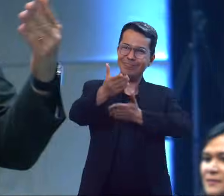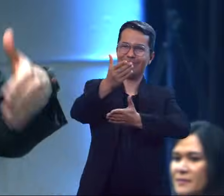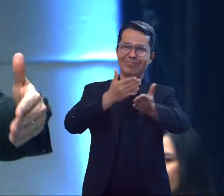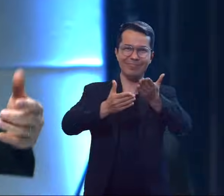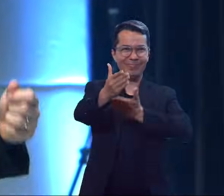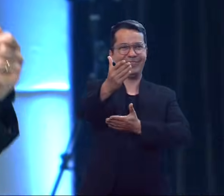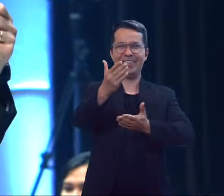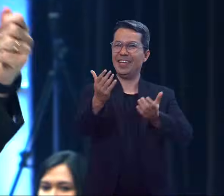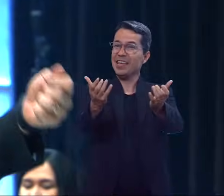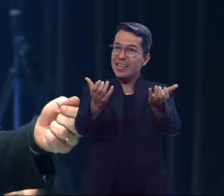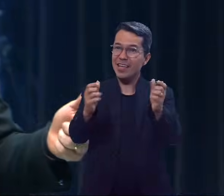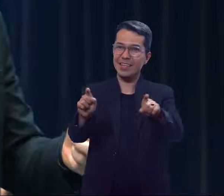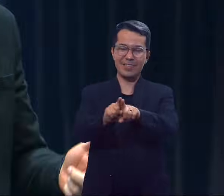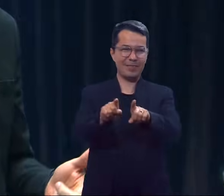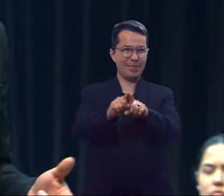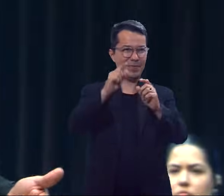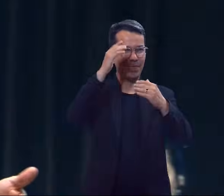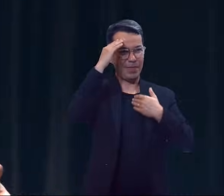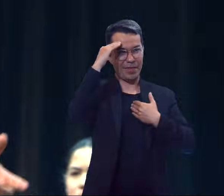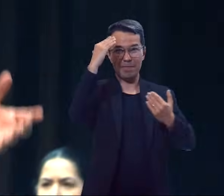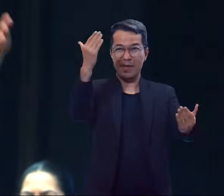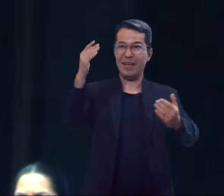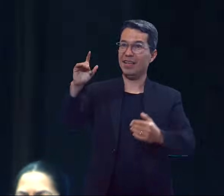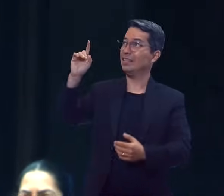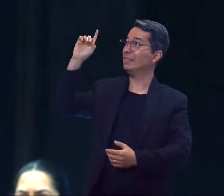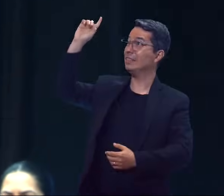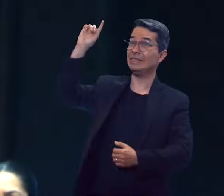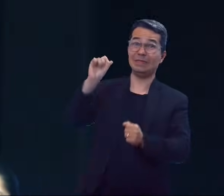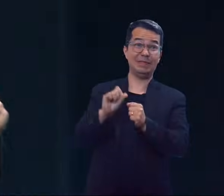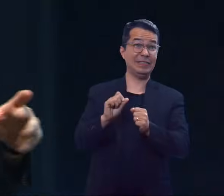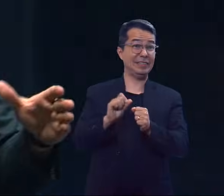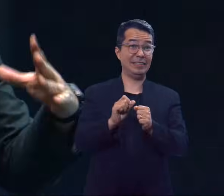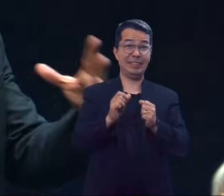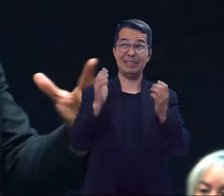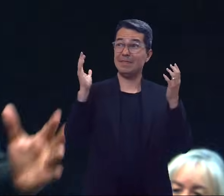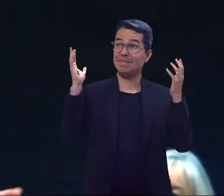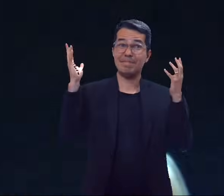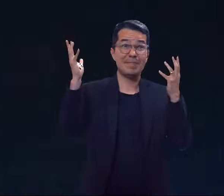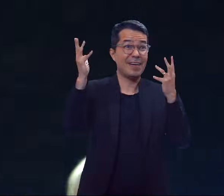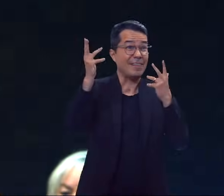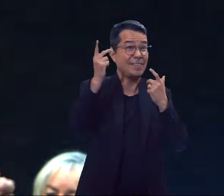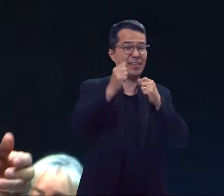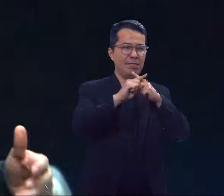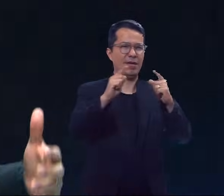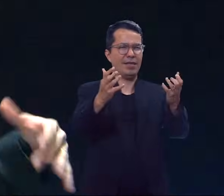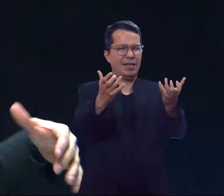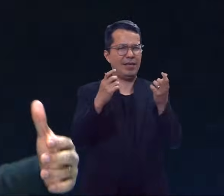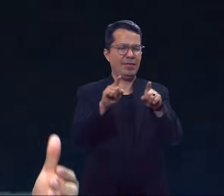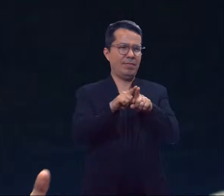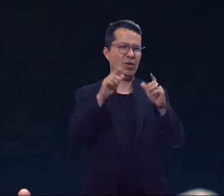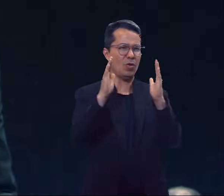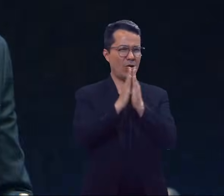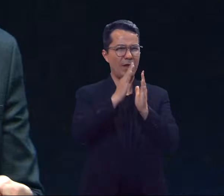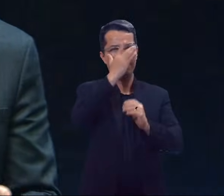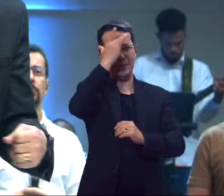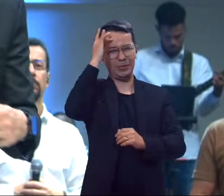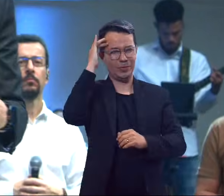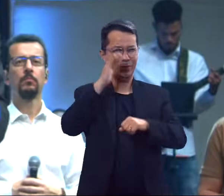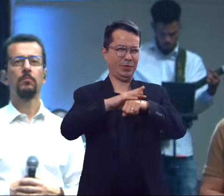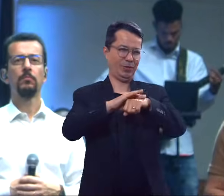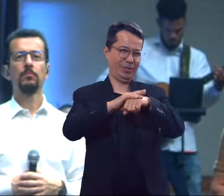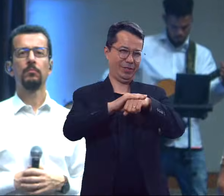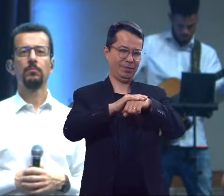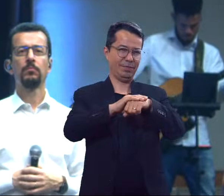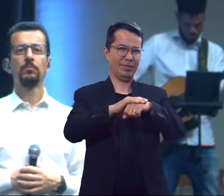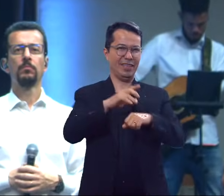queria também agradecer porque Deus tem feito isso, mas orar por aqueles que estão enfermos. Nós temos orado pelo João Pedro,